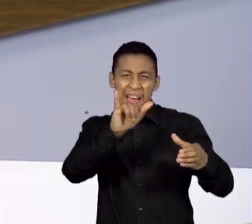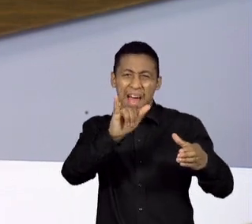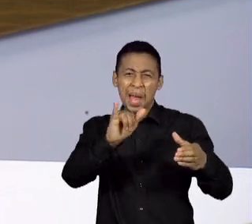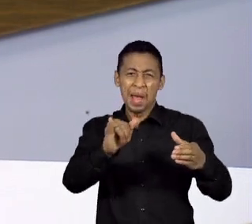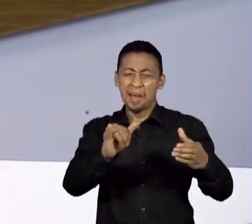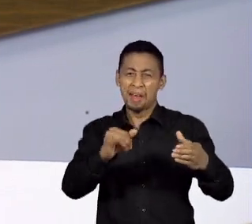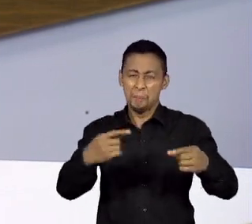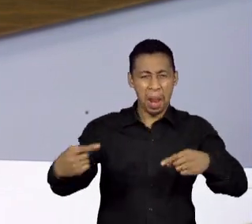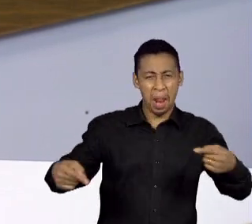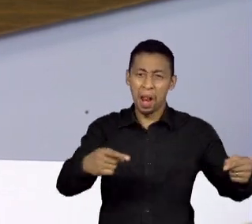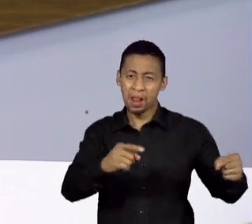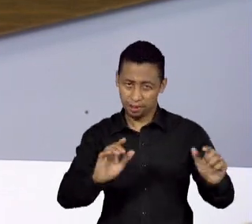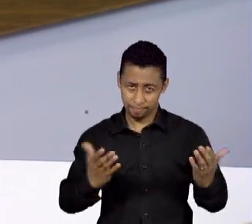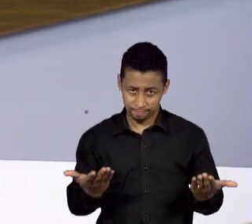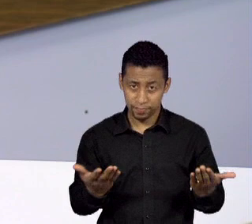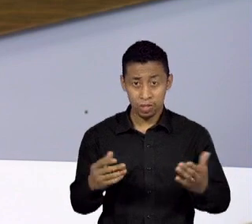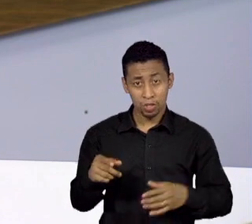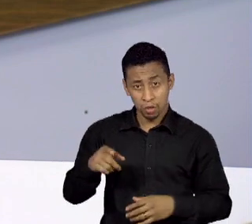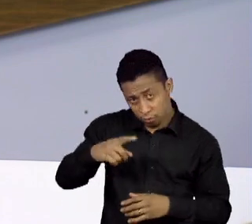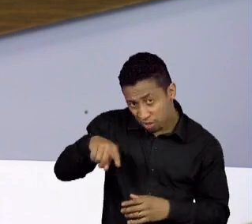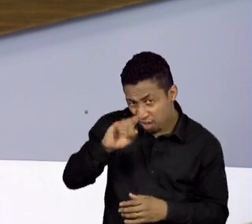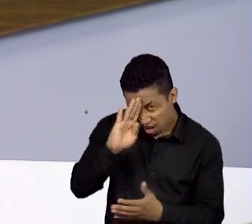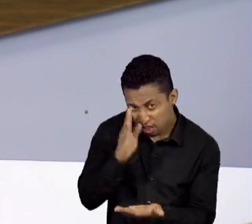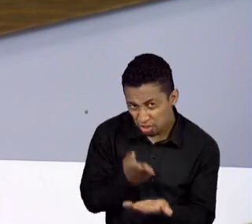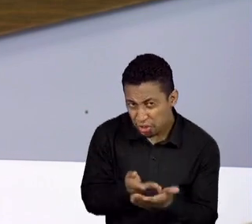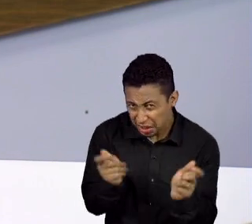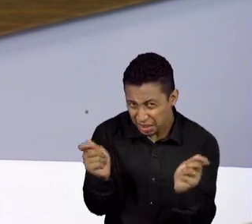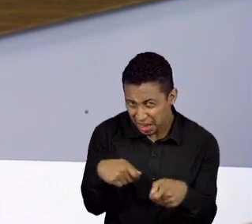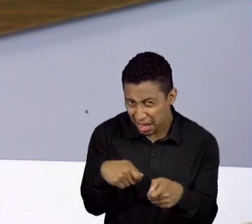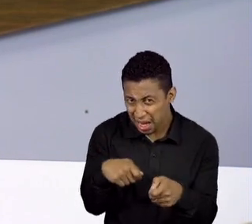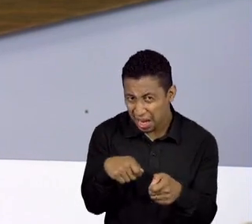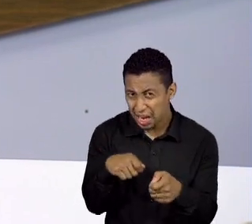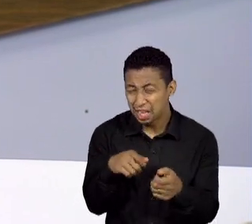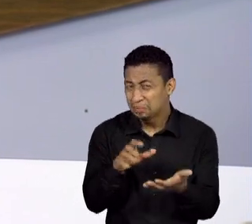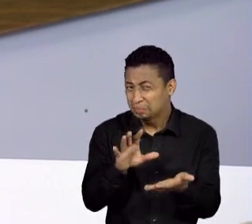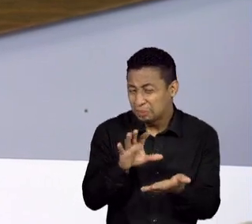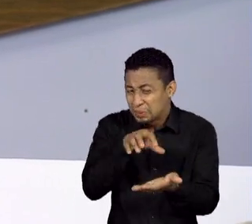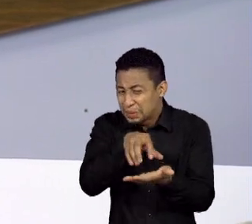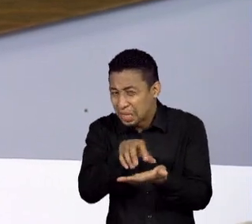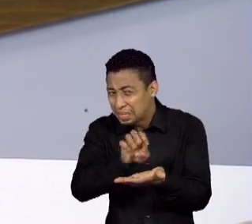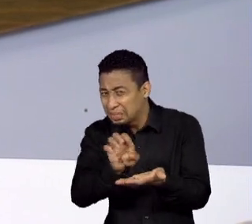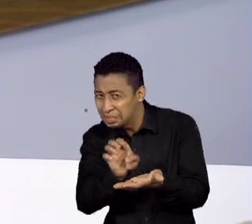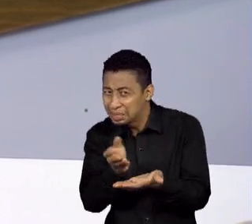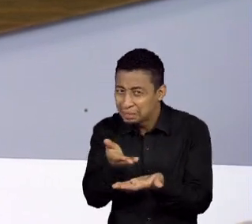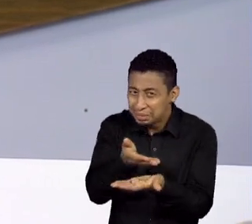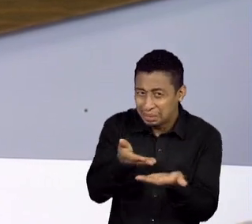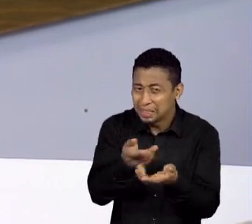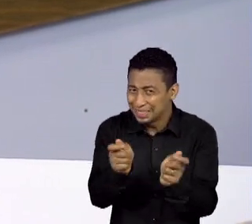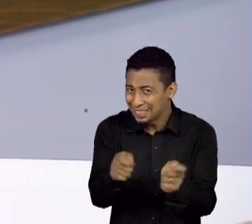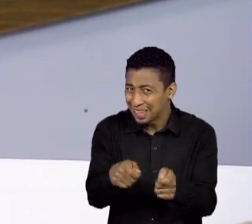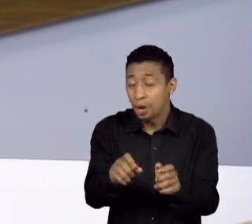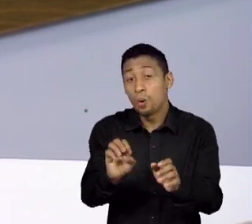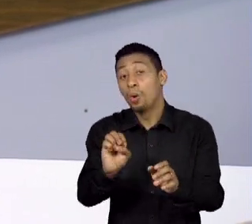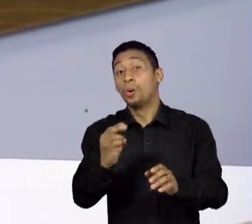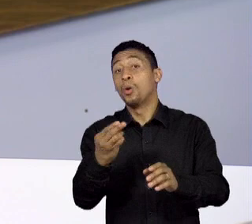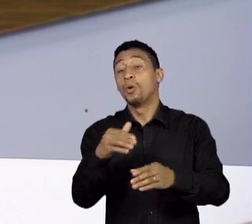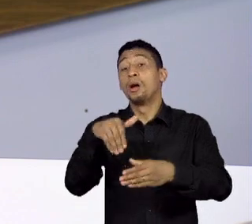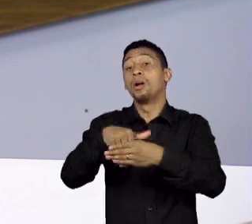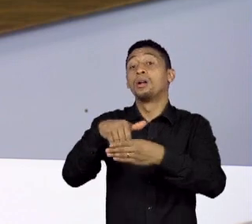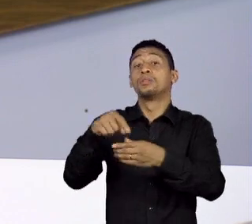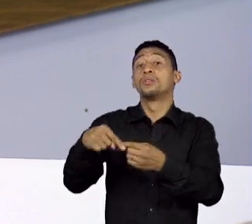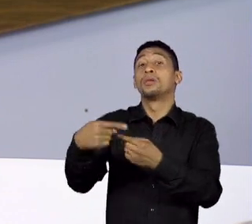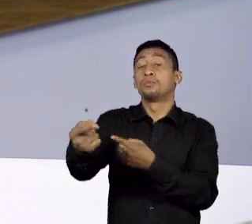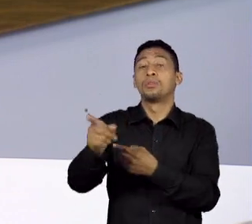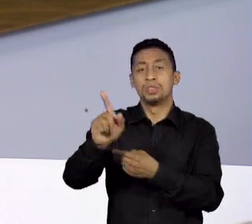diagrama político, se vocês acreditam numa terceira via ou se vocês acham que a disputa nas próximas eleições deve ser mesmo entre